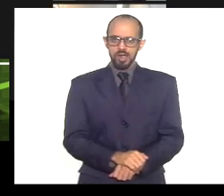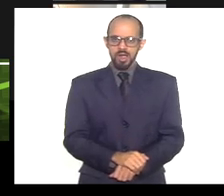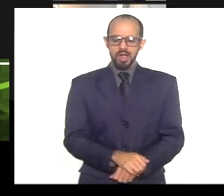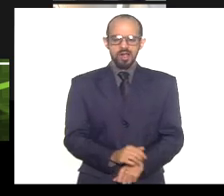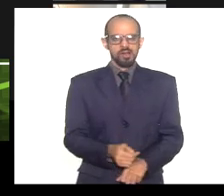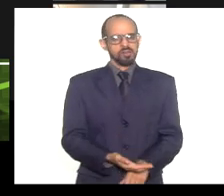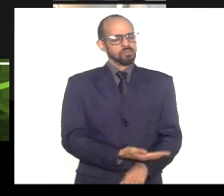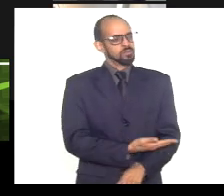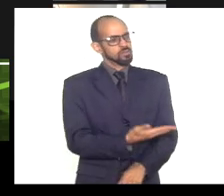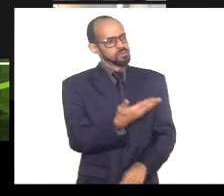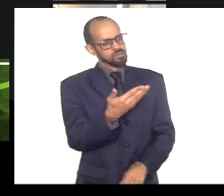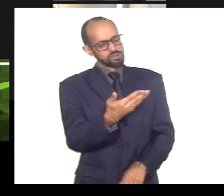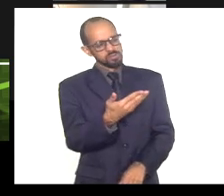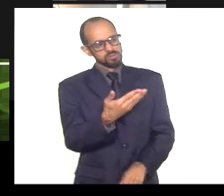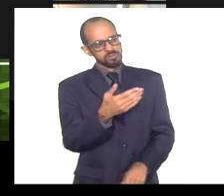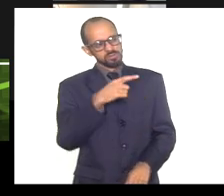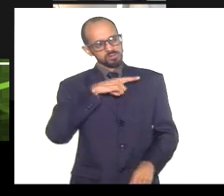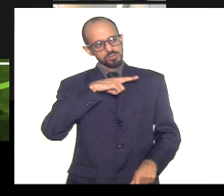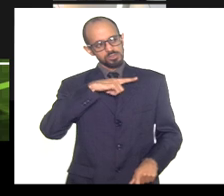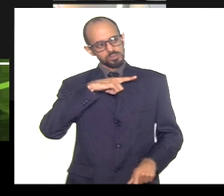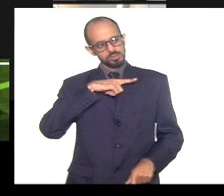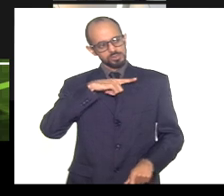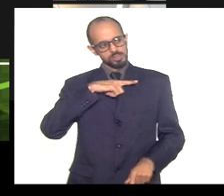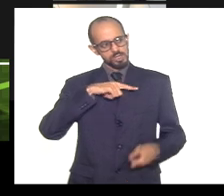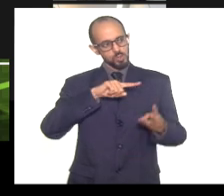os senhores têm